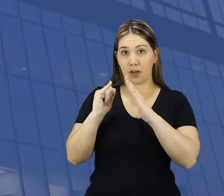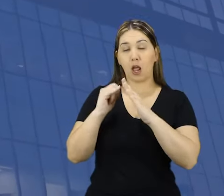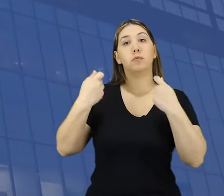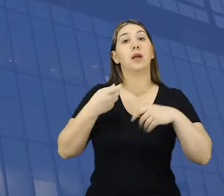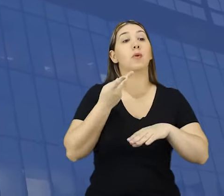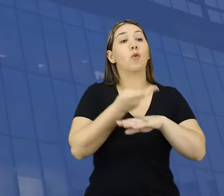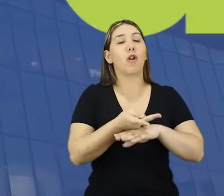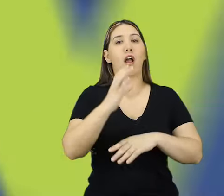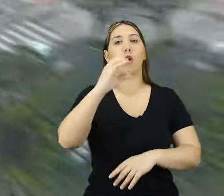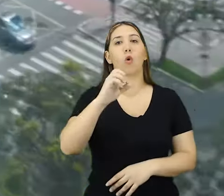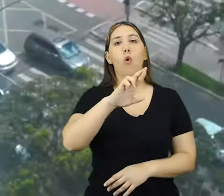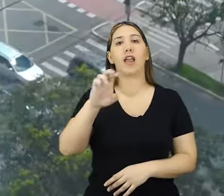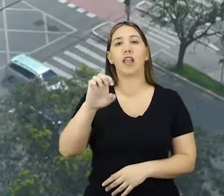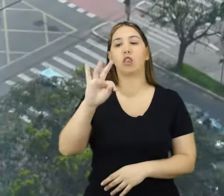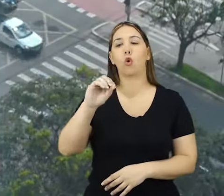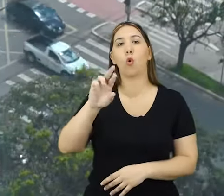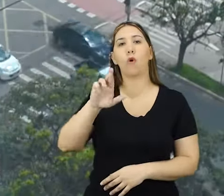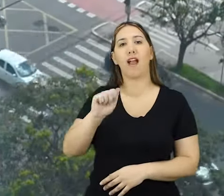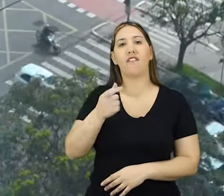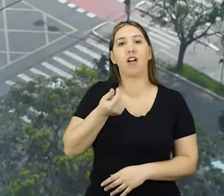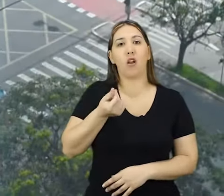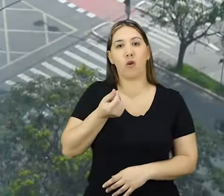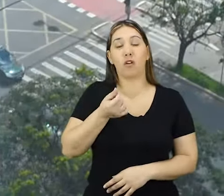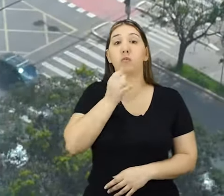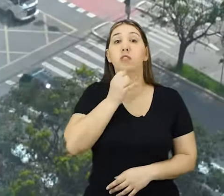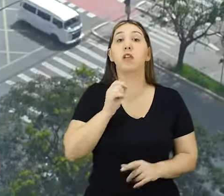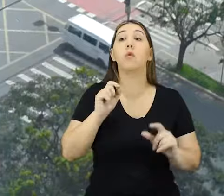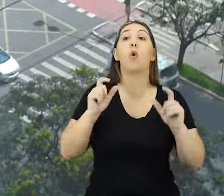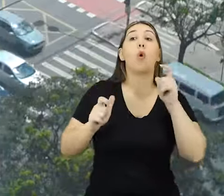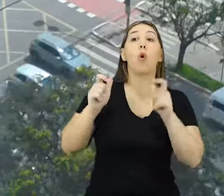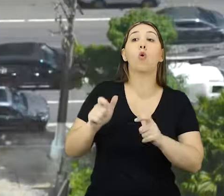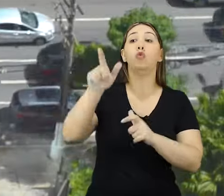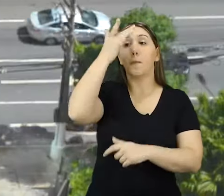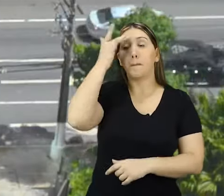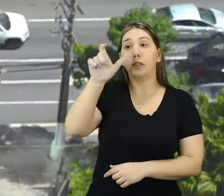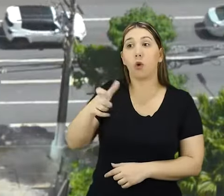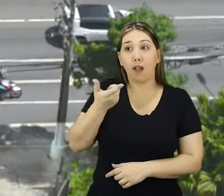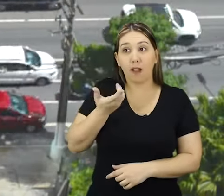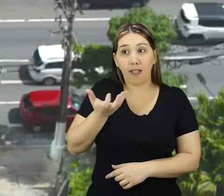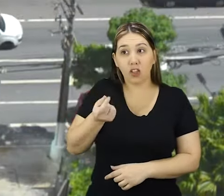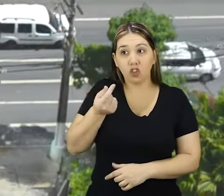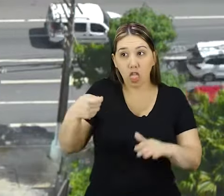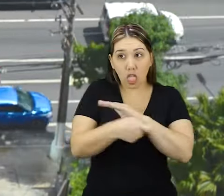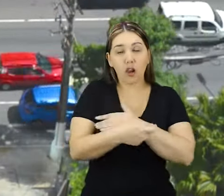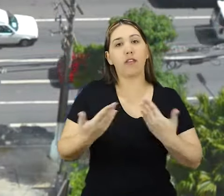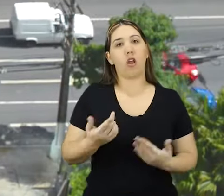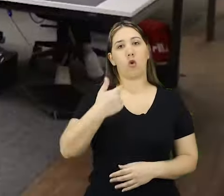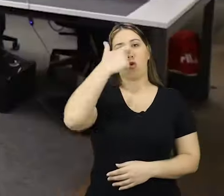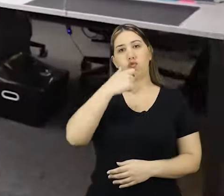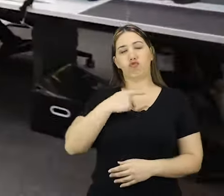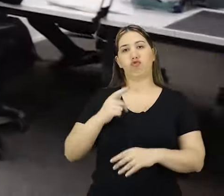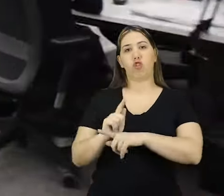uma corretora de valores. Quem decide onde o dinheiro do investidor vai ser alocado é o gestor do fundo.